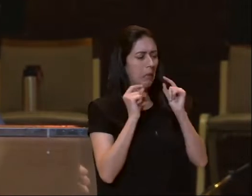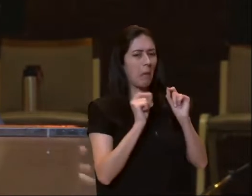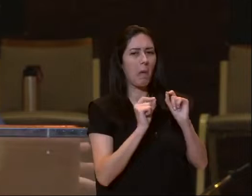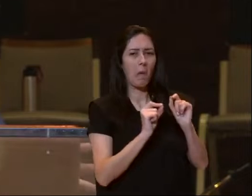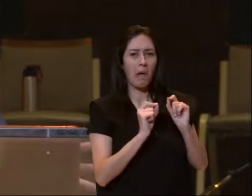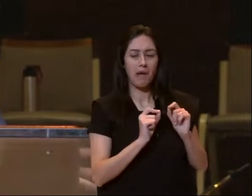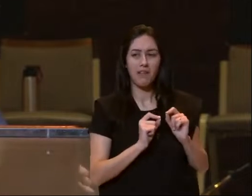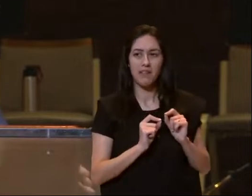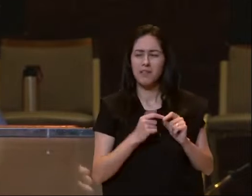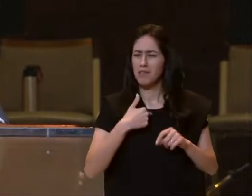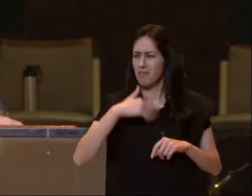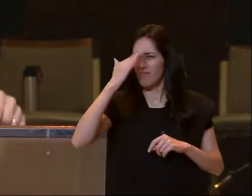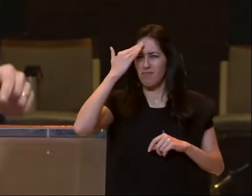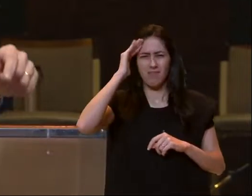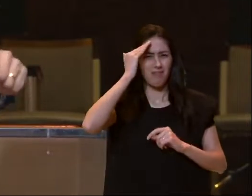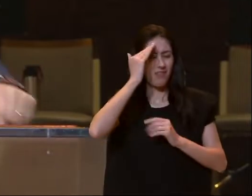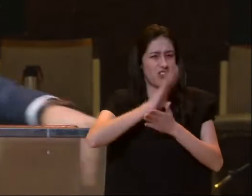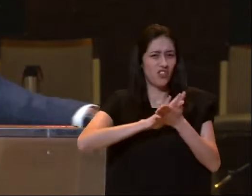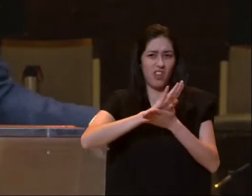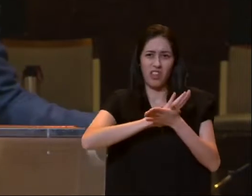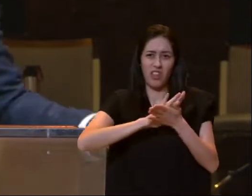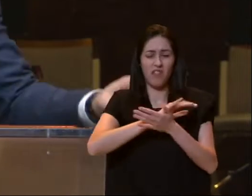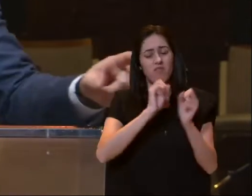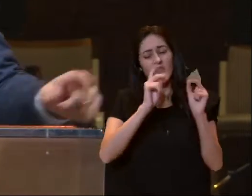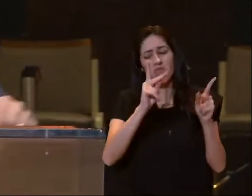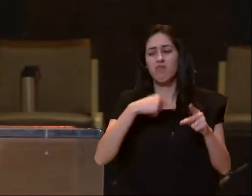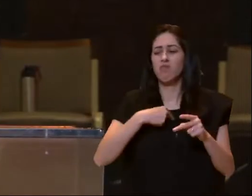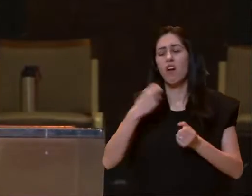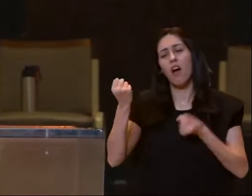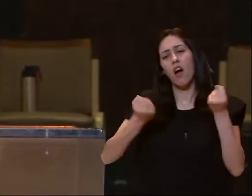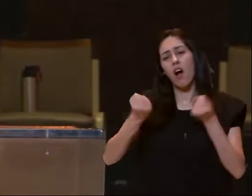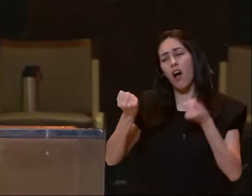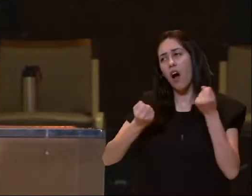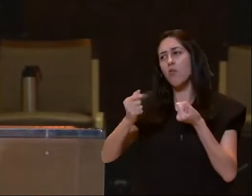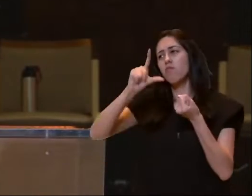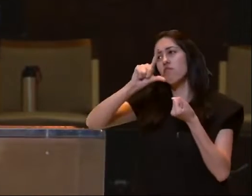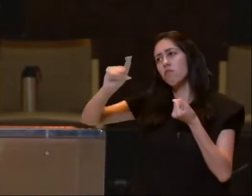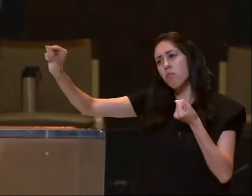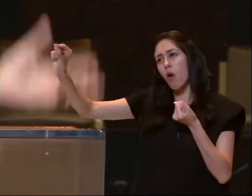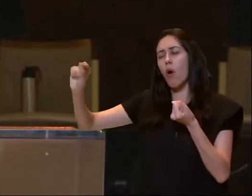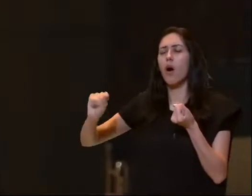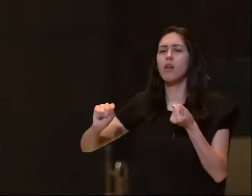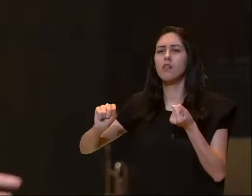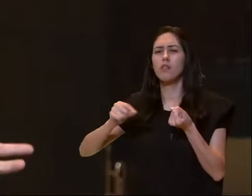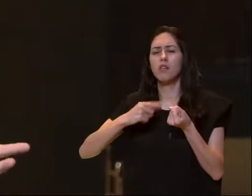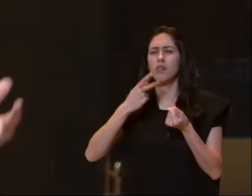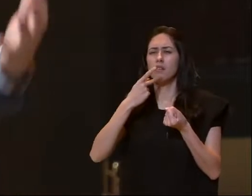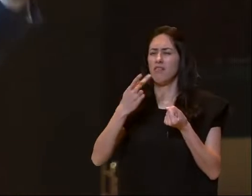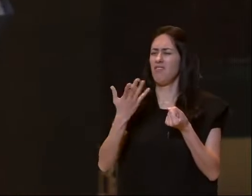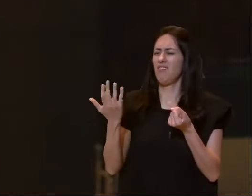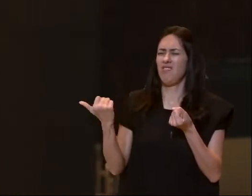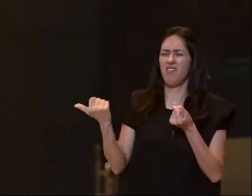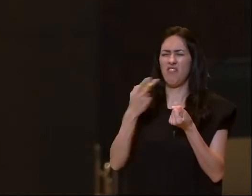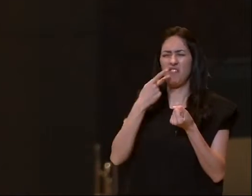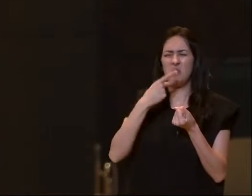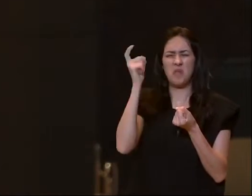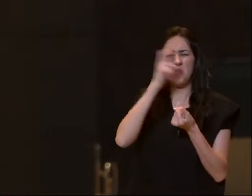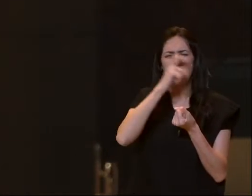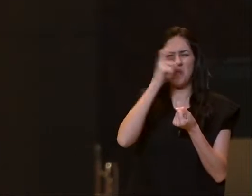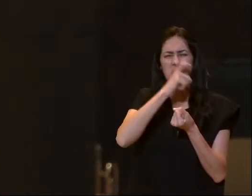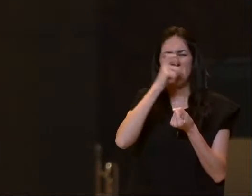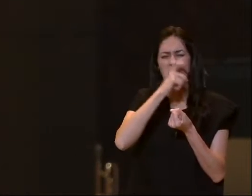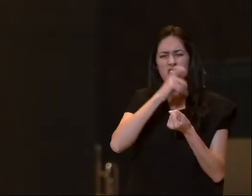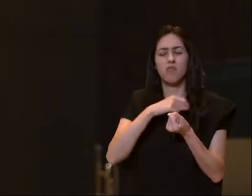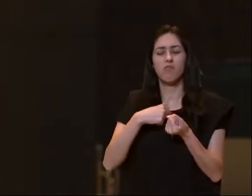Eu confesso que eu não entendi nada. Entrei no carro indo embora, e baixei e falei, está mentindo, é história isso aí. Quando eu baixei o espelho, estava